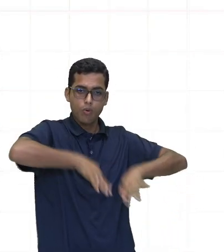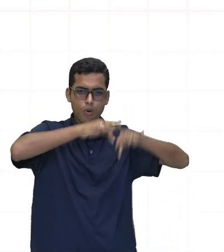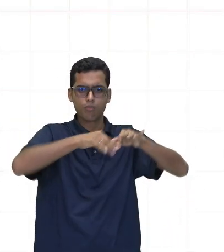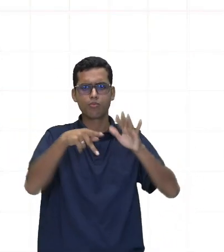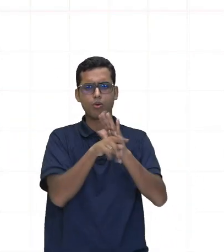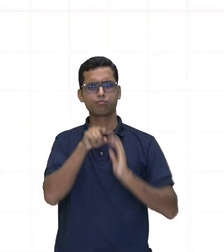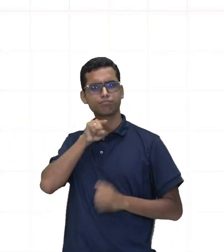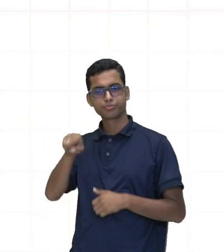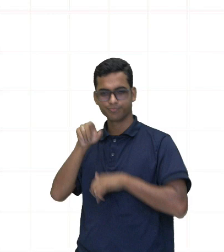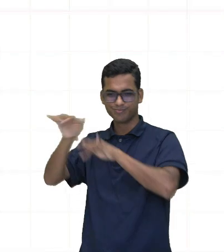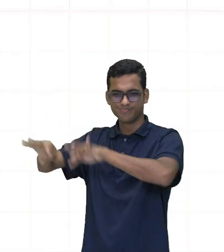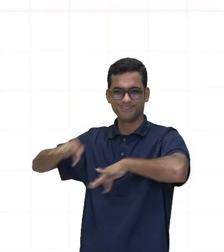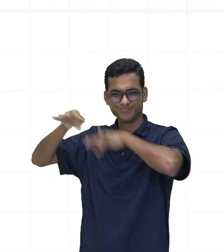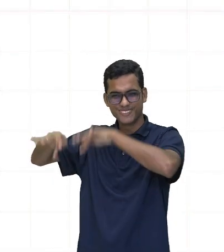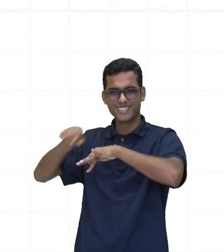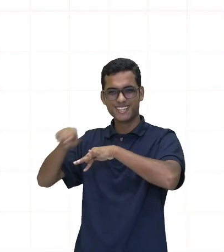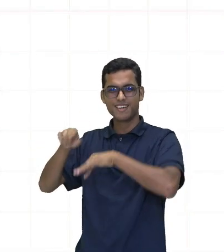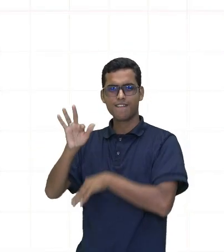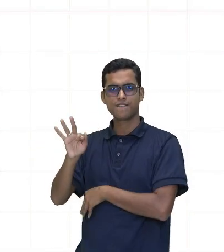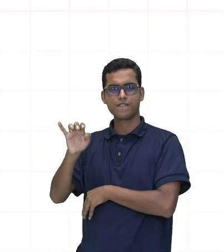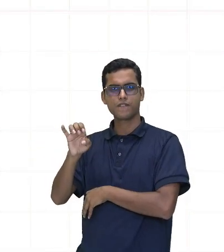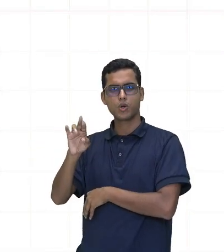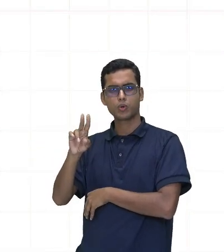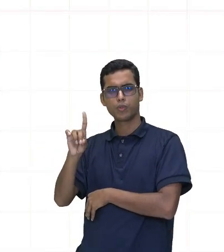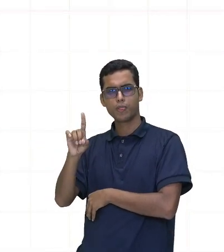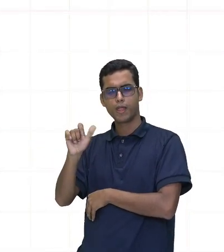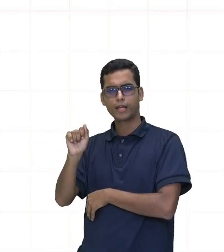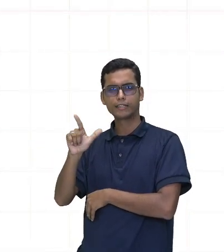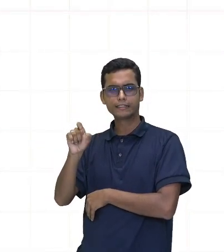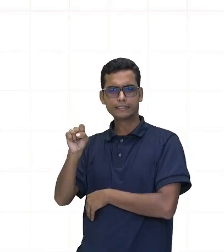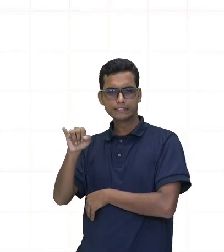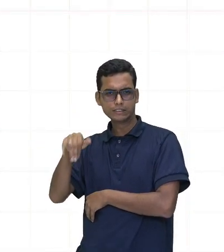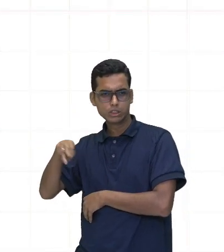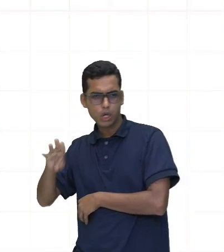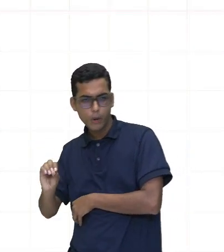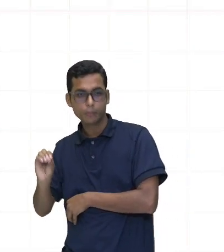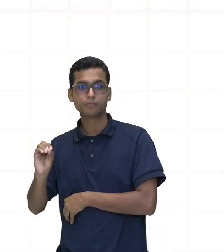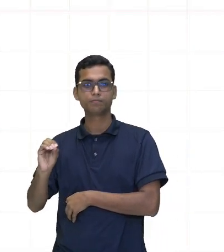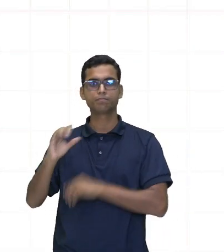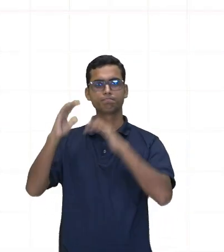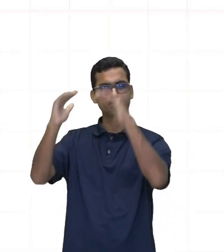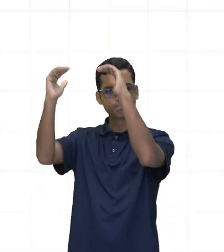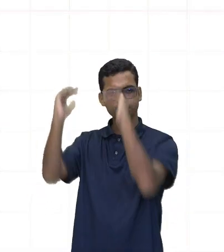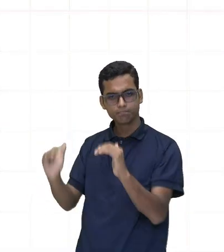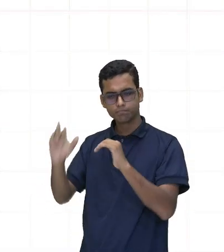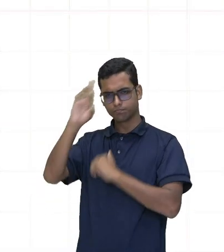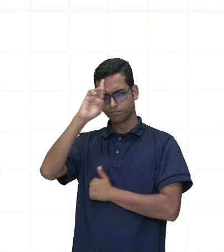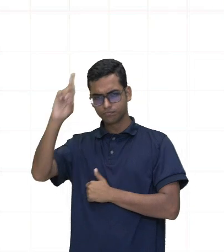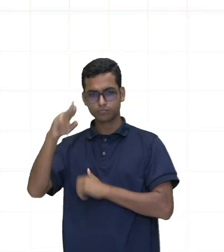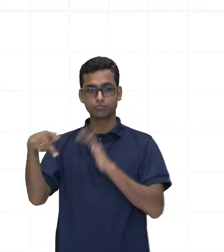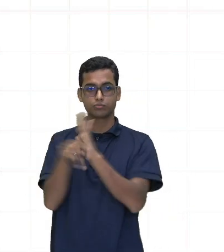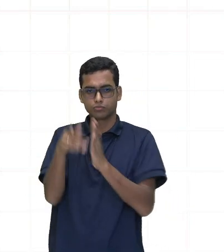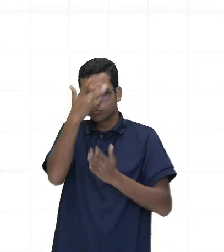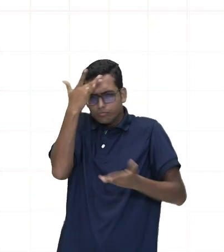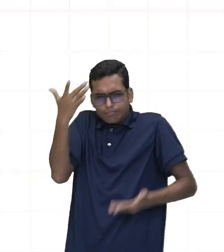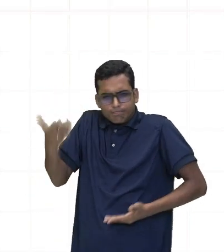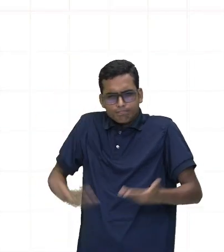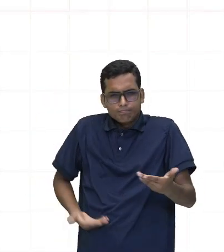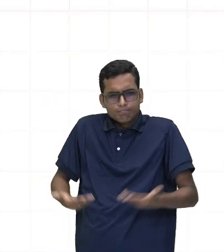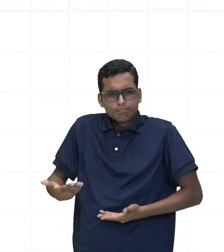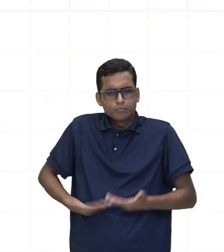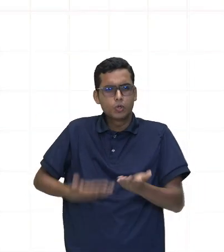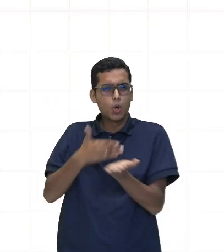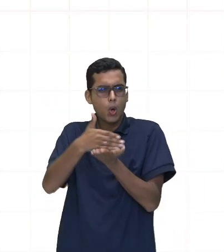essa estrutura social ainda permanecia intacta na França. Então, a França daquele período, ela